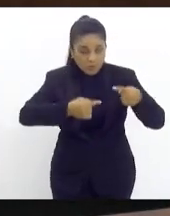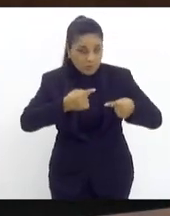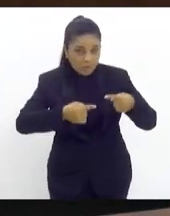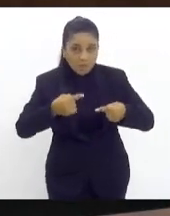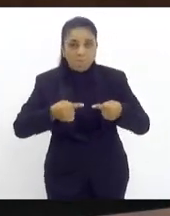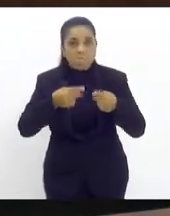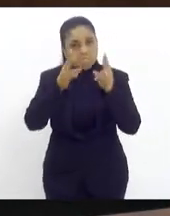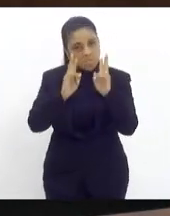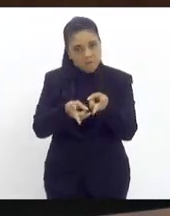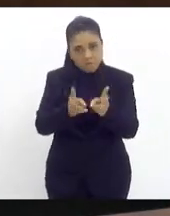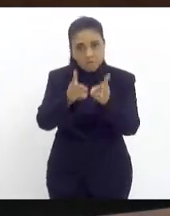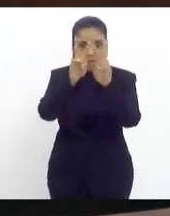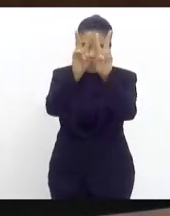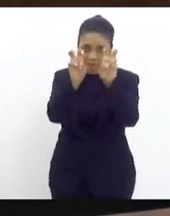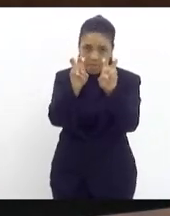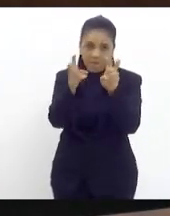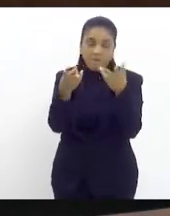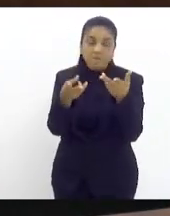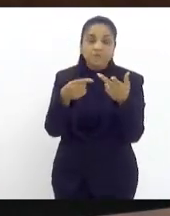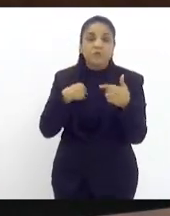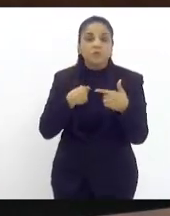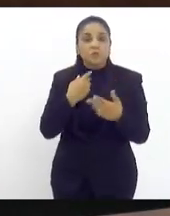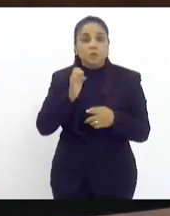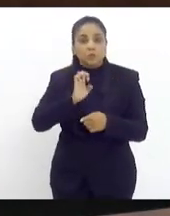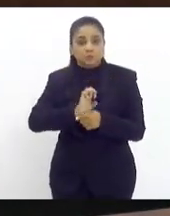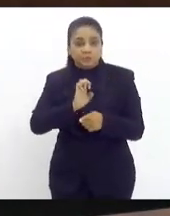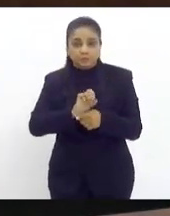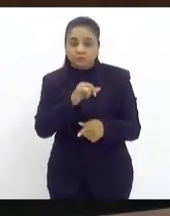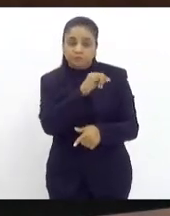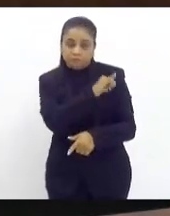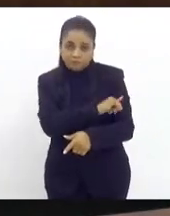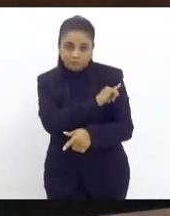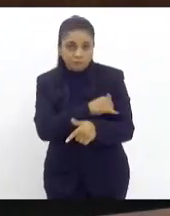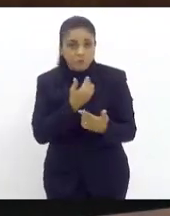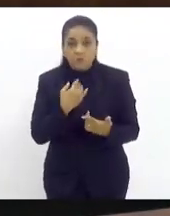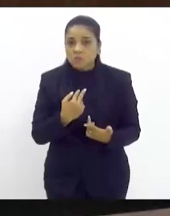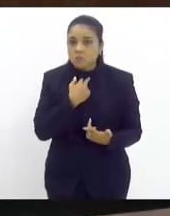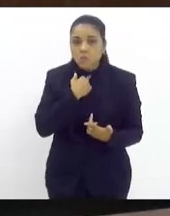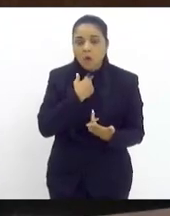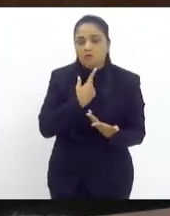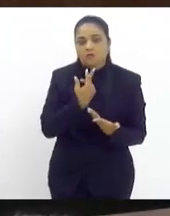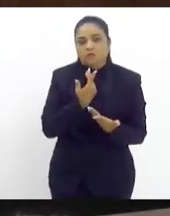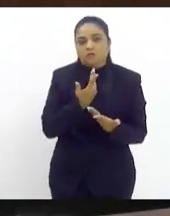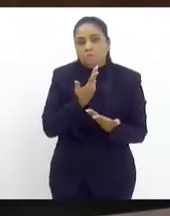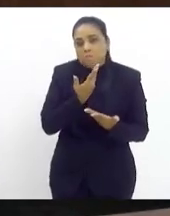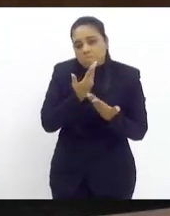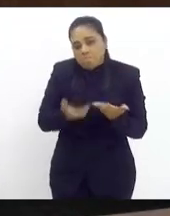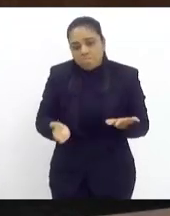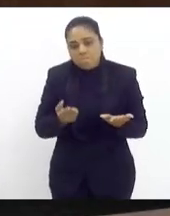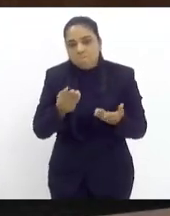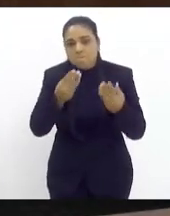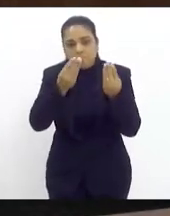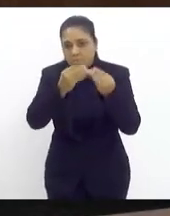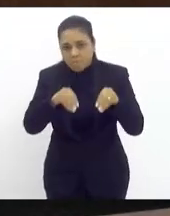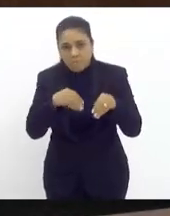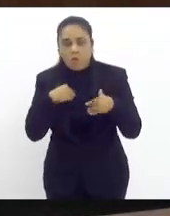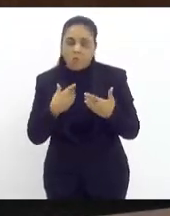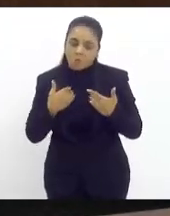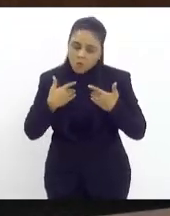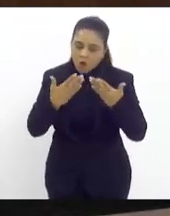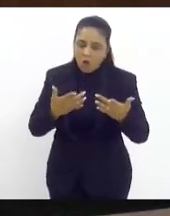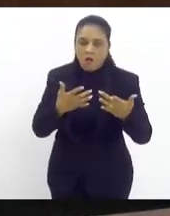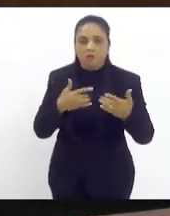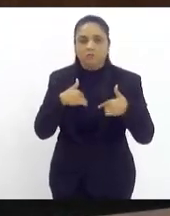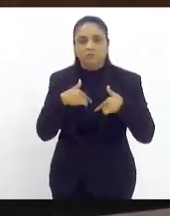não pode ficar de fora dessa discussão portanto me filiu a preocupação Deputado Serginho me coloca à disposição também